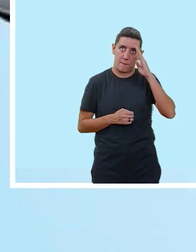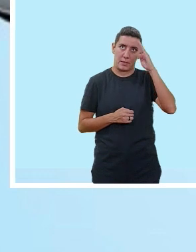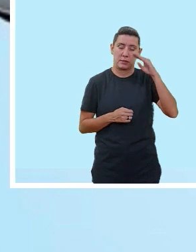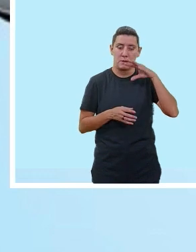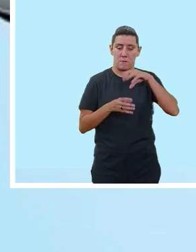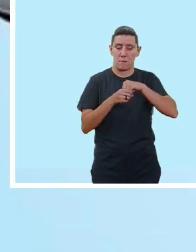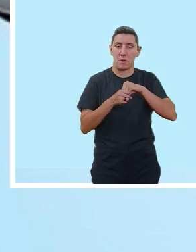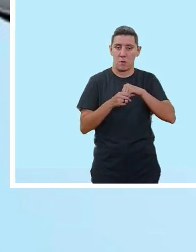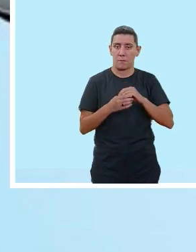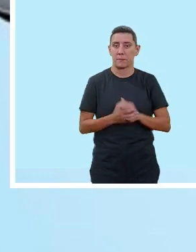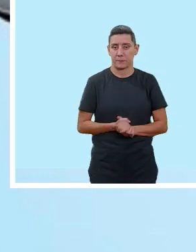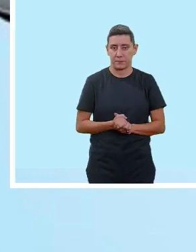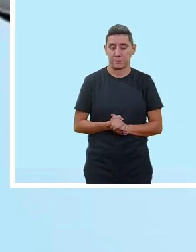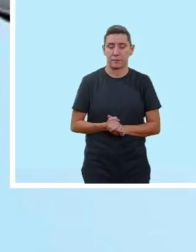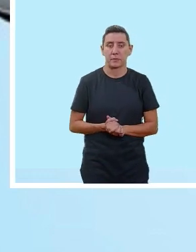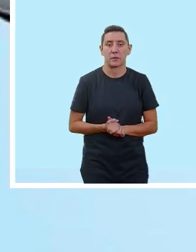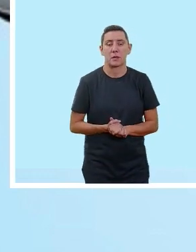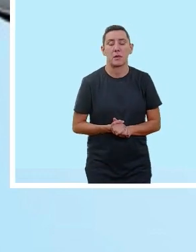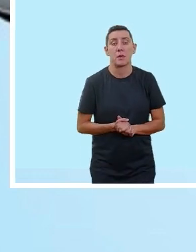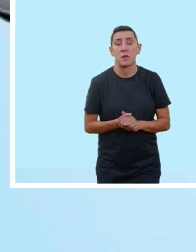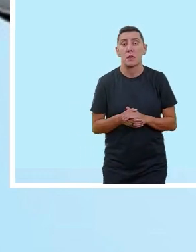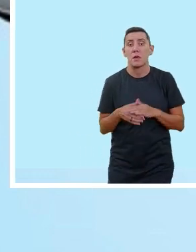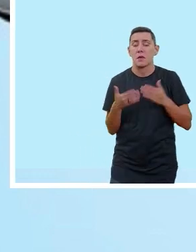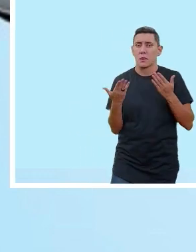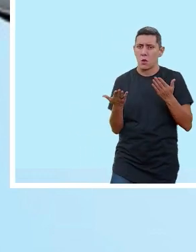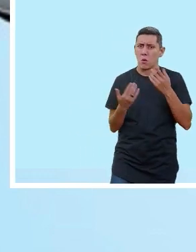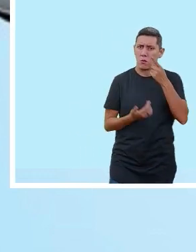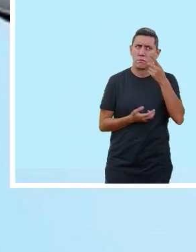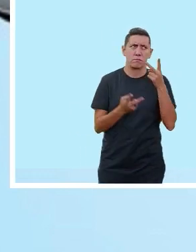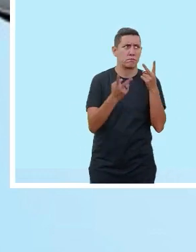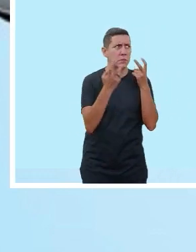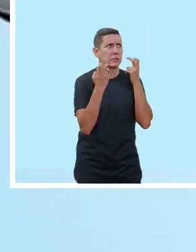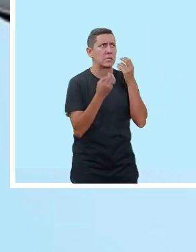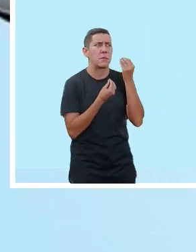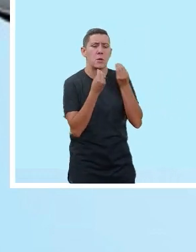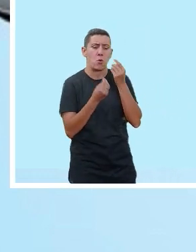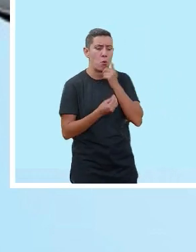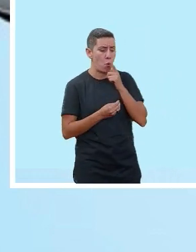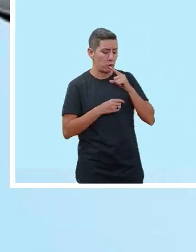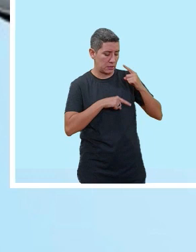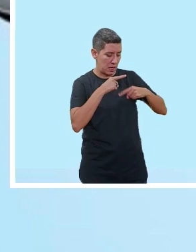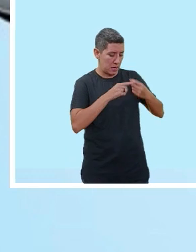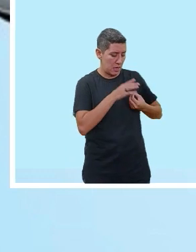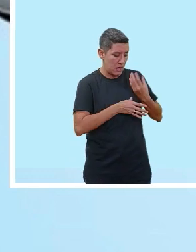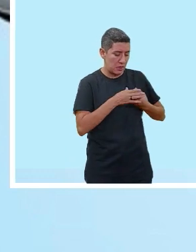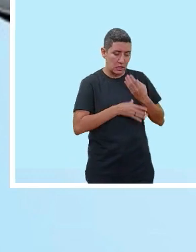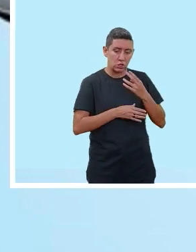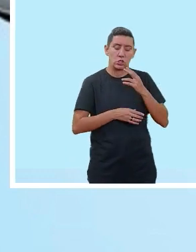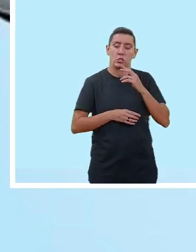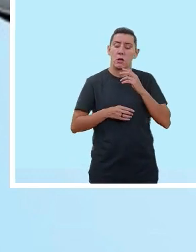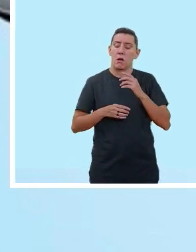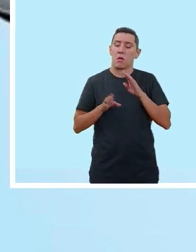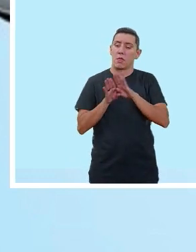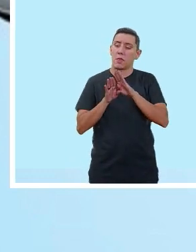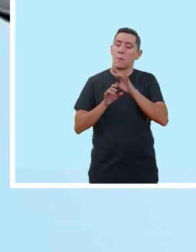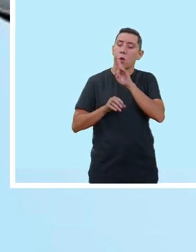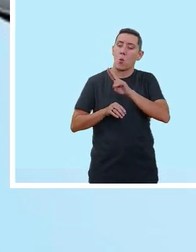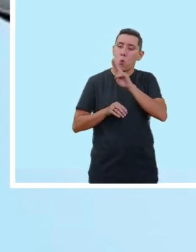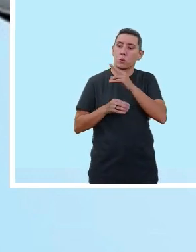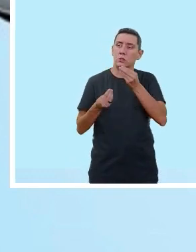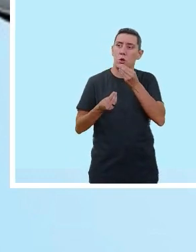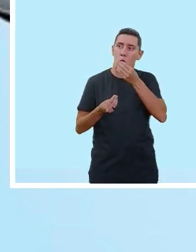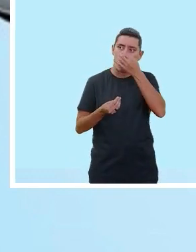fechou o segundo tópico, né? Que é a questão de como tornar o consumo de energia elétrica mais eficiente. E nós vamos aqui para o terceiro tópico, que